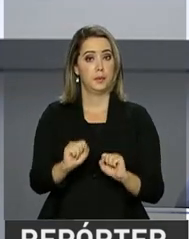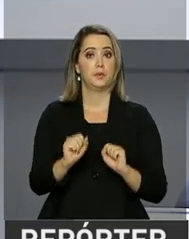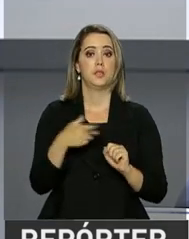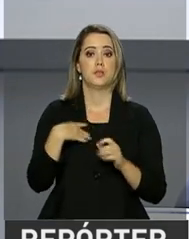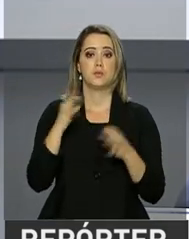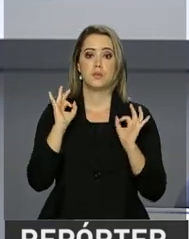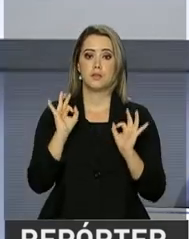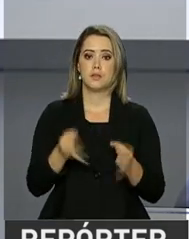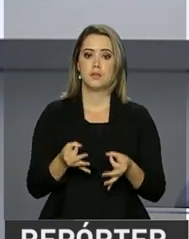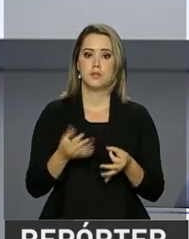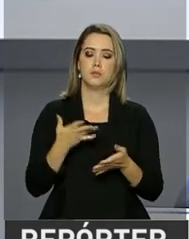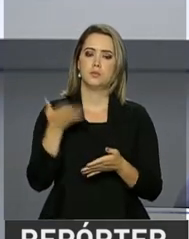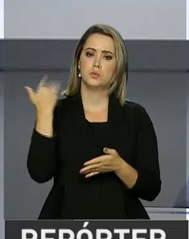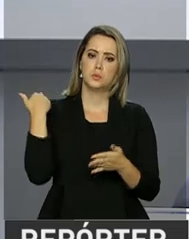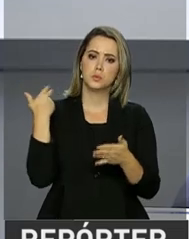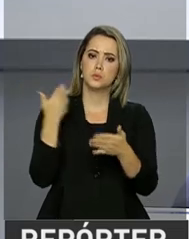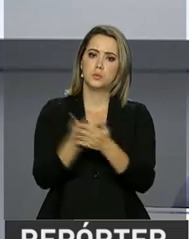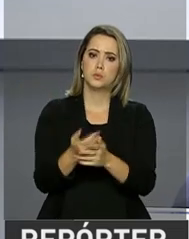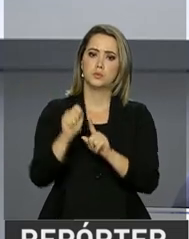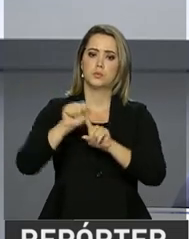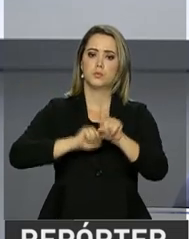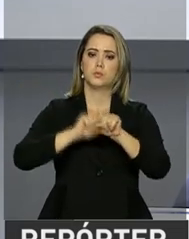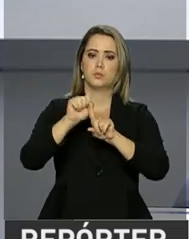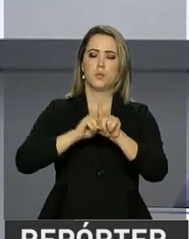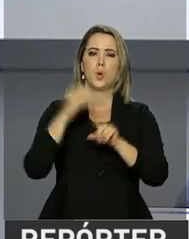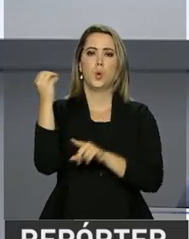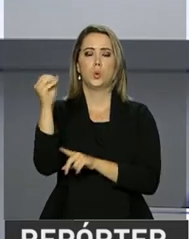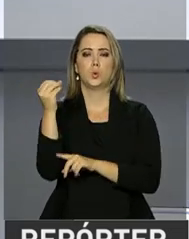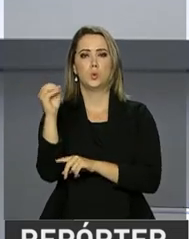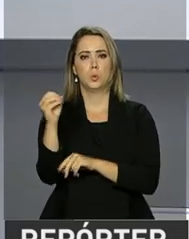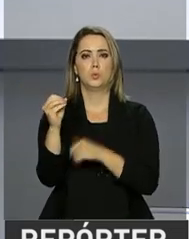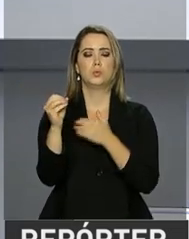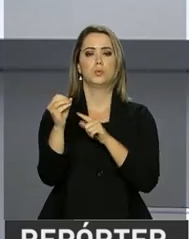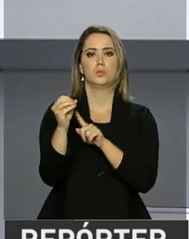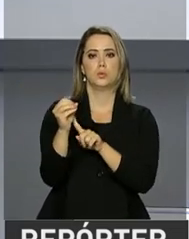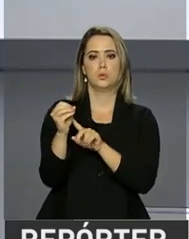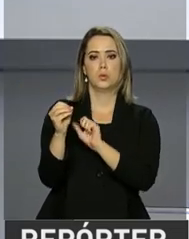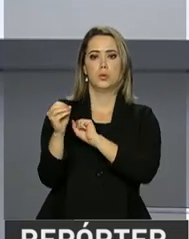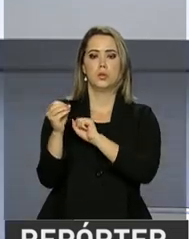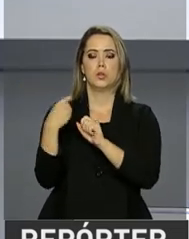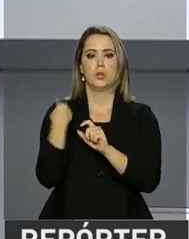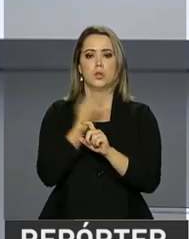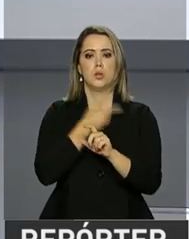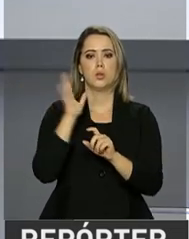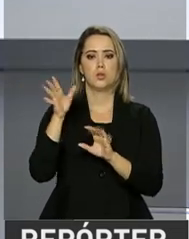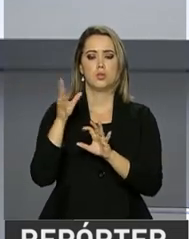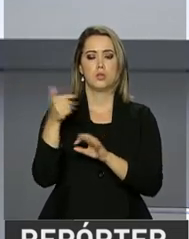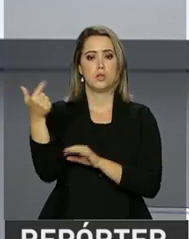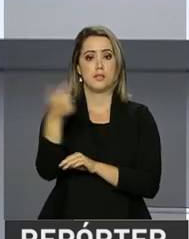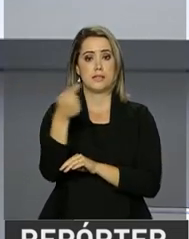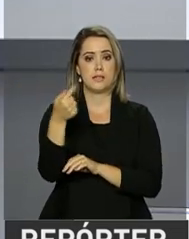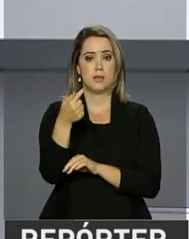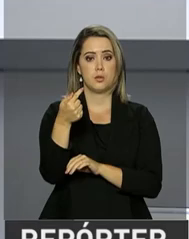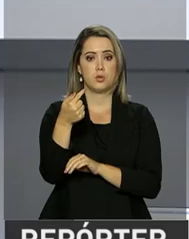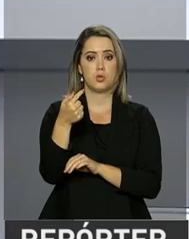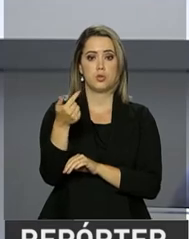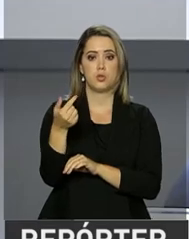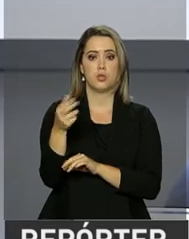nos últimos meses, desde outubro, com quantos reajustes nós fizemos? 7